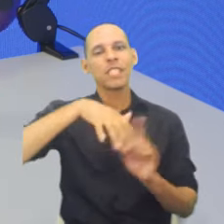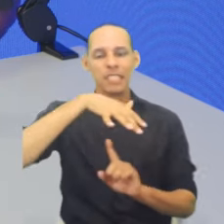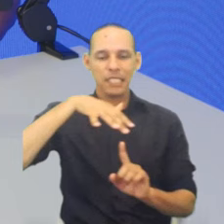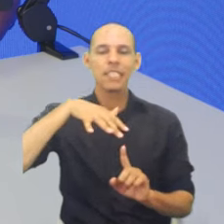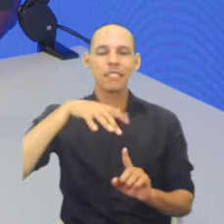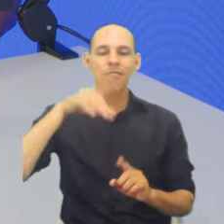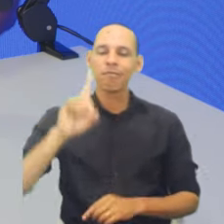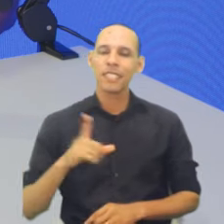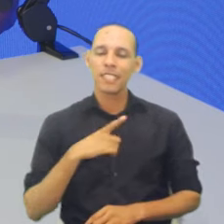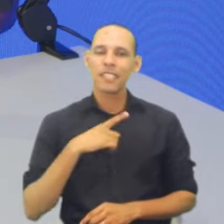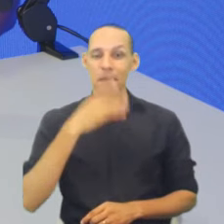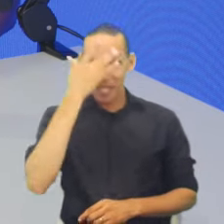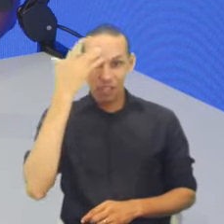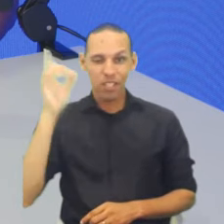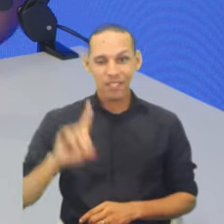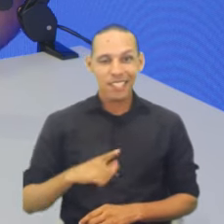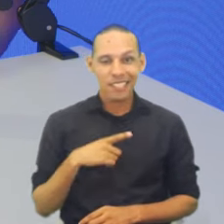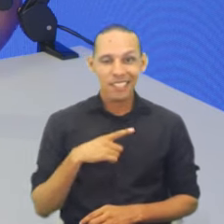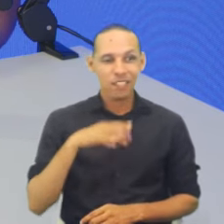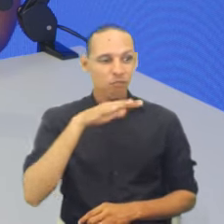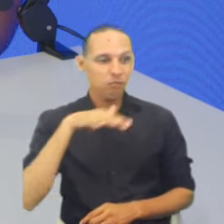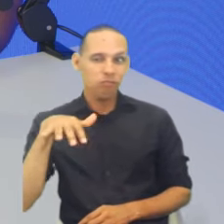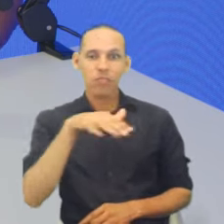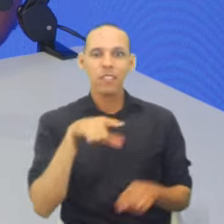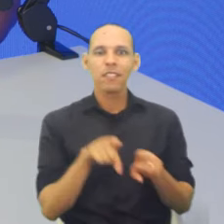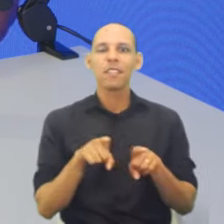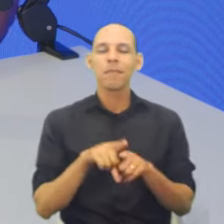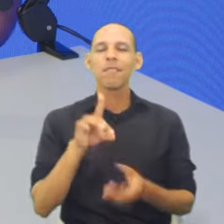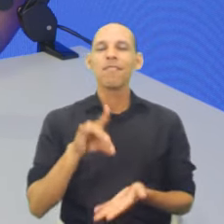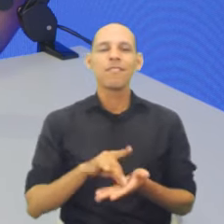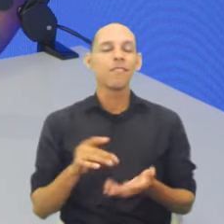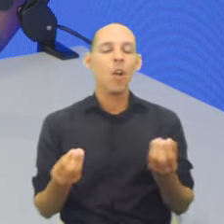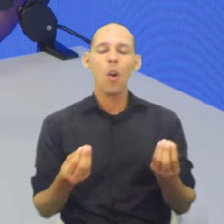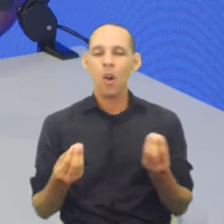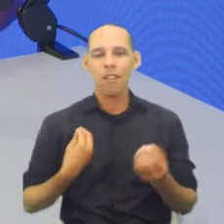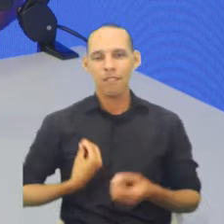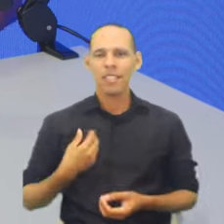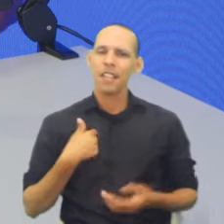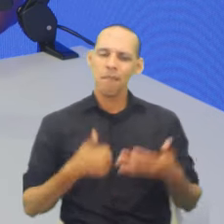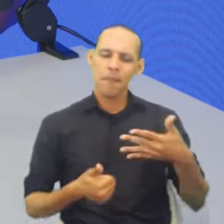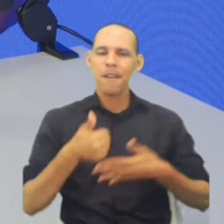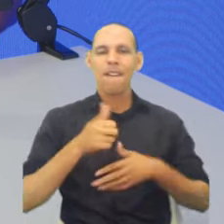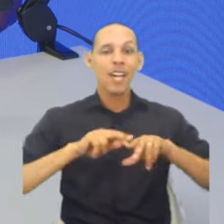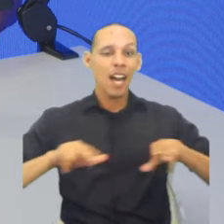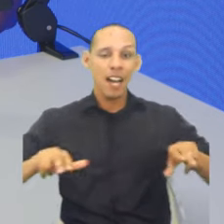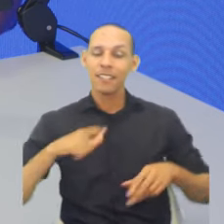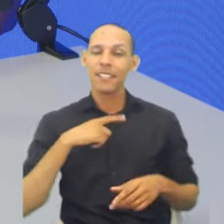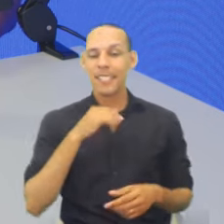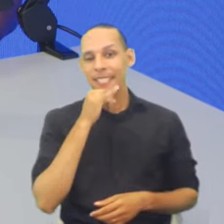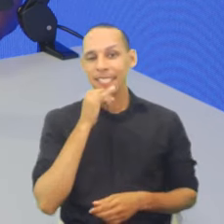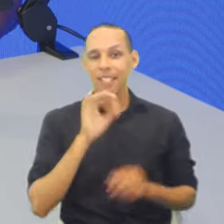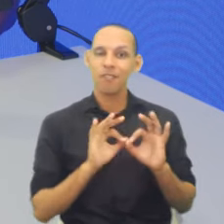e as pessoas com deficiência qual qual de fato é a realidade delas eu tenho muitos privilégios eu tenho o privilégio de estar numa